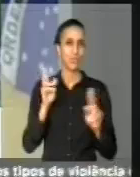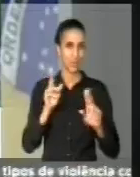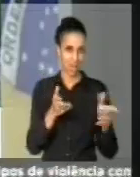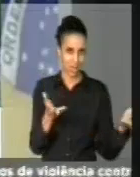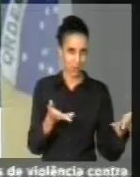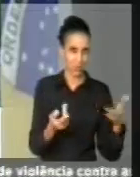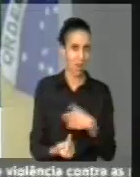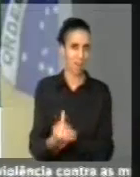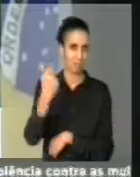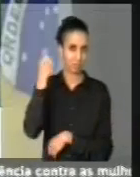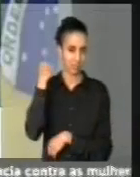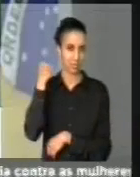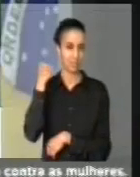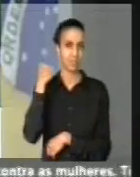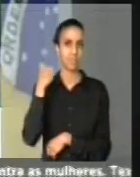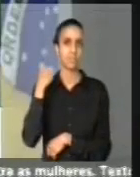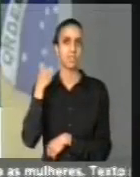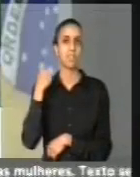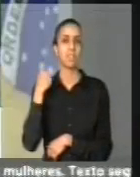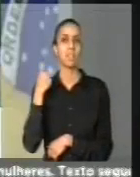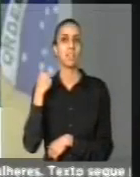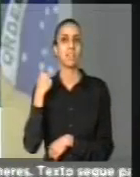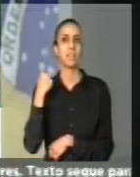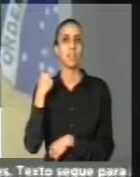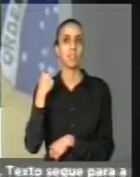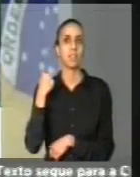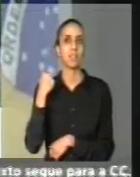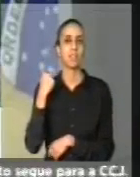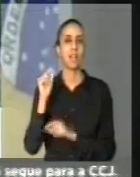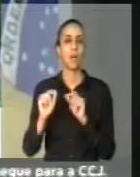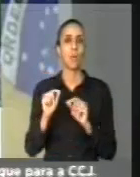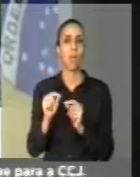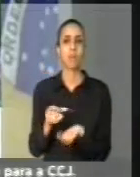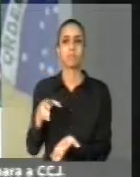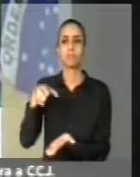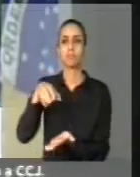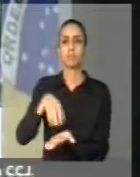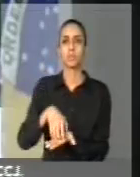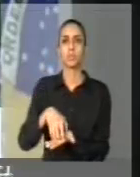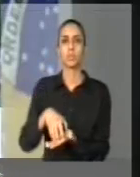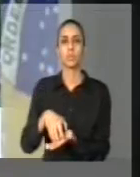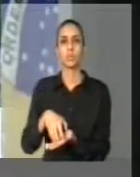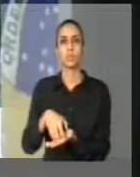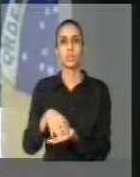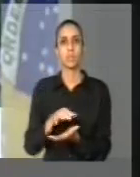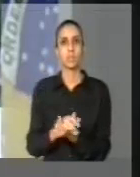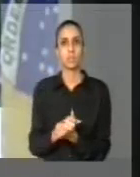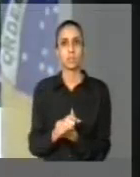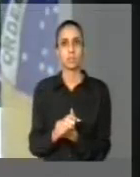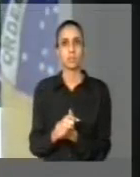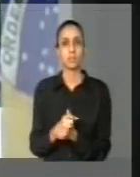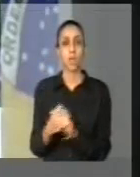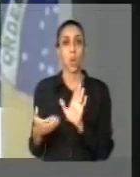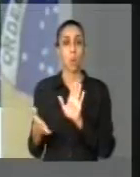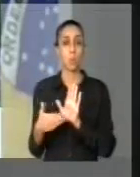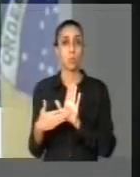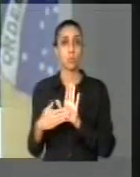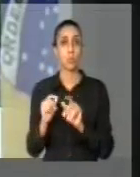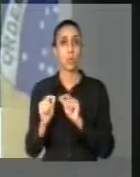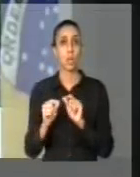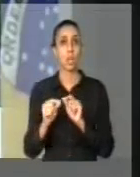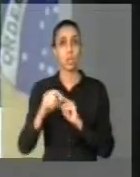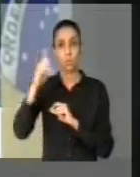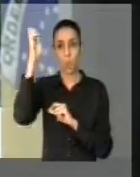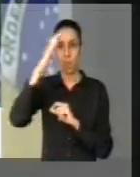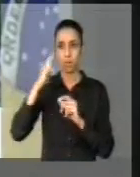hoje. Era um centrão propositivo que queria abrir o Brasil para o mundo,